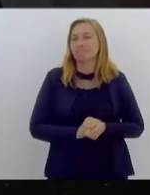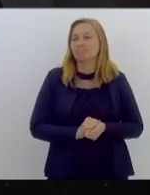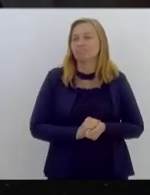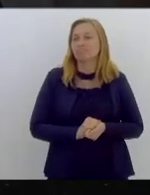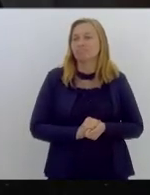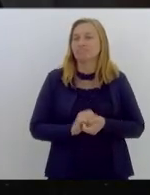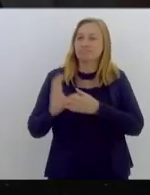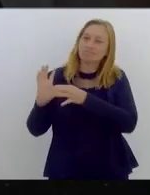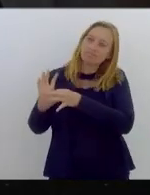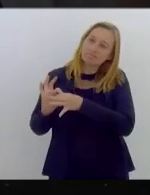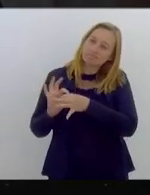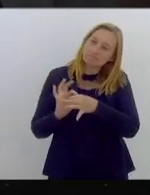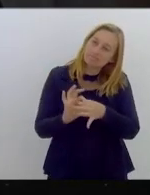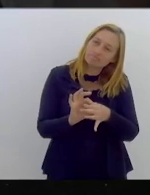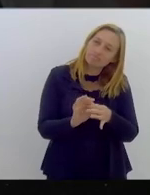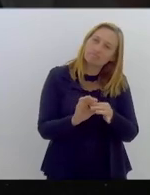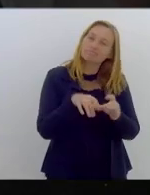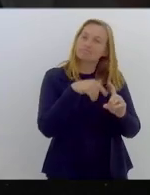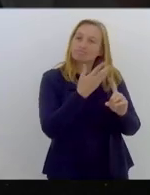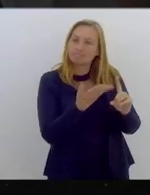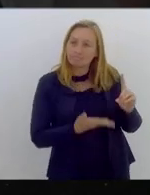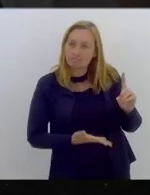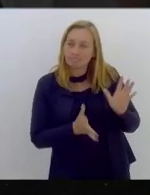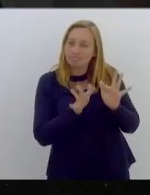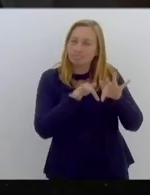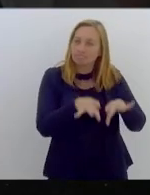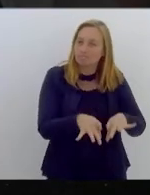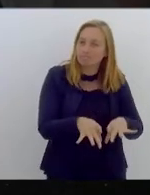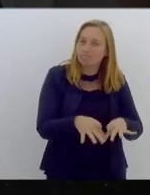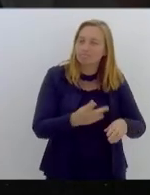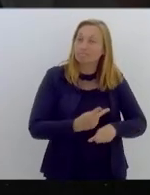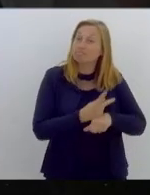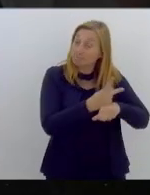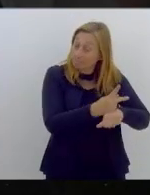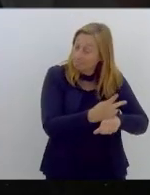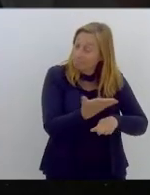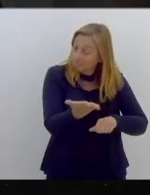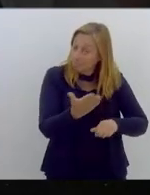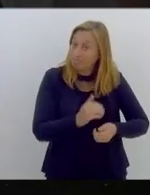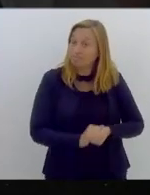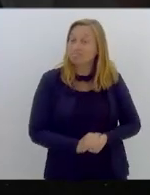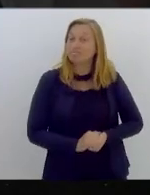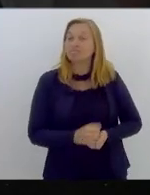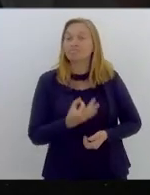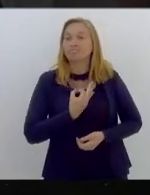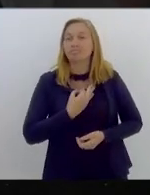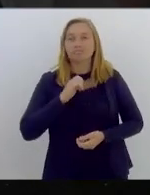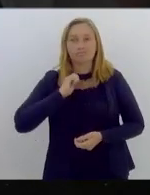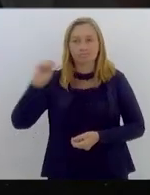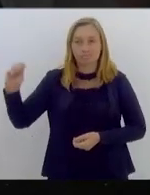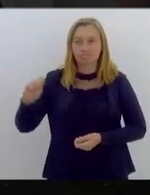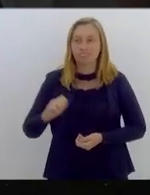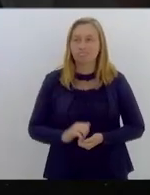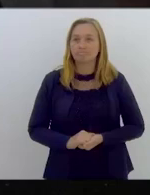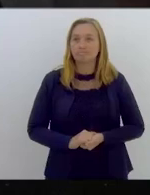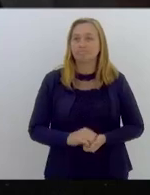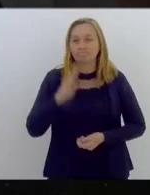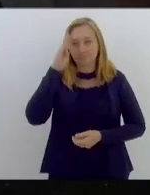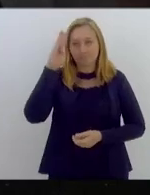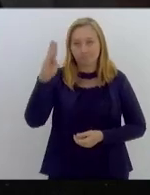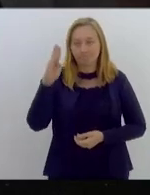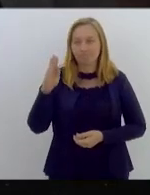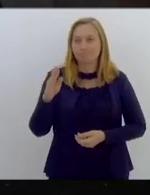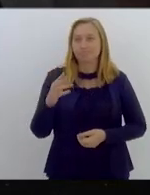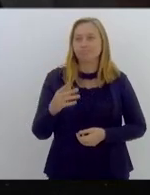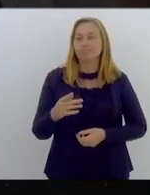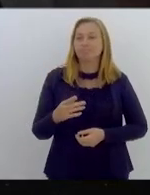Na mesma solenidade, o encerramento previa a entrega, como foi feito, da medalha Tiradentes, a nossa principal distinção aqui